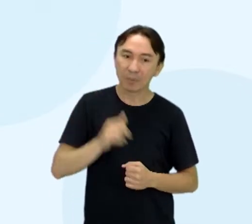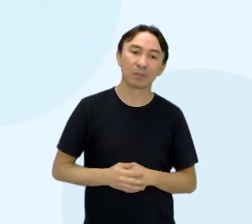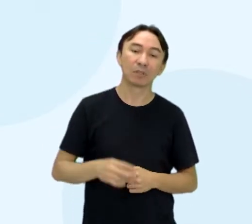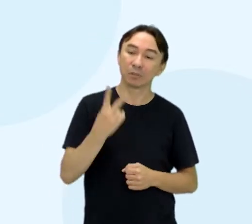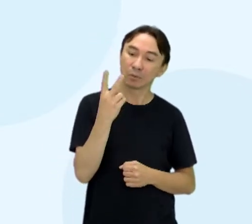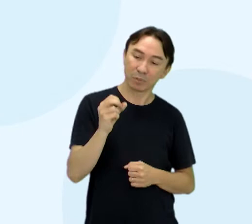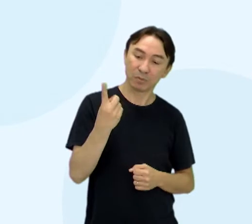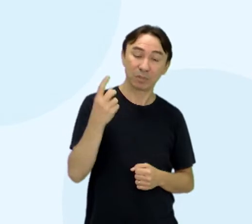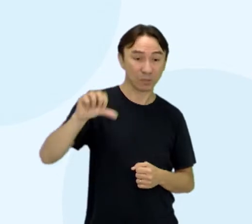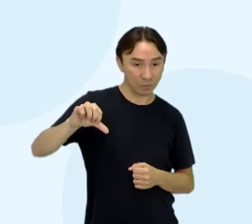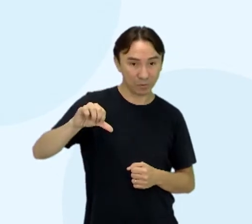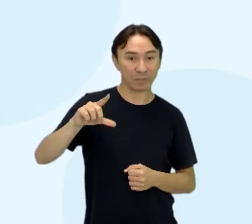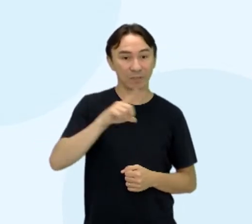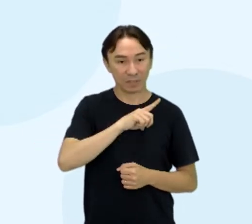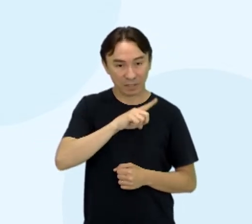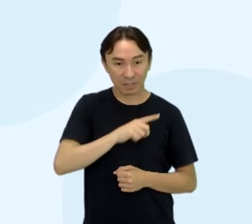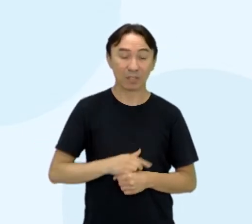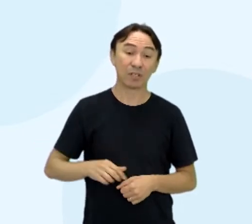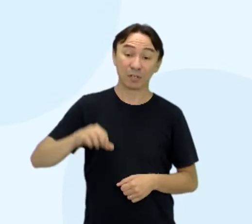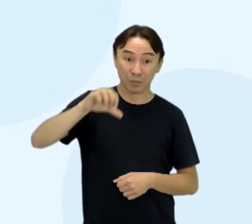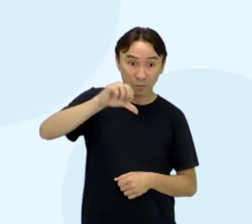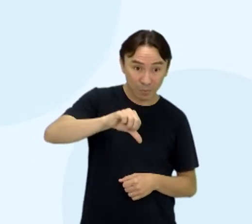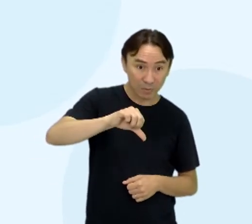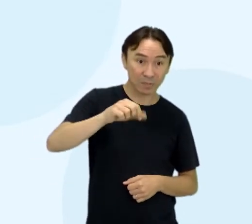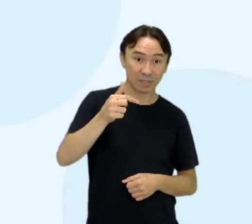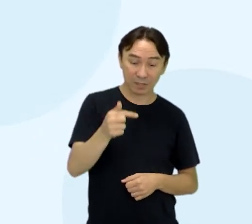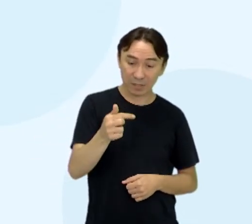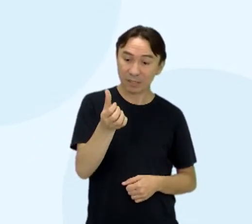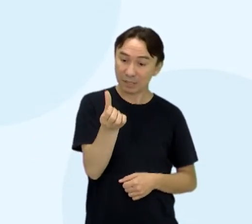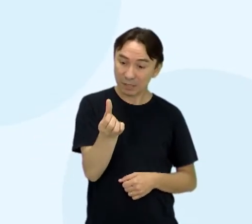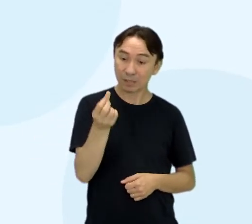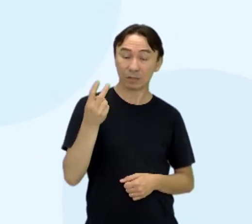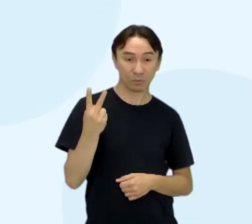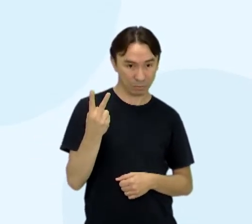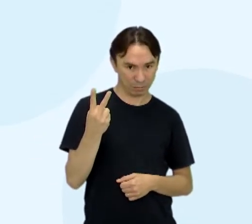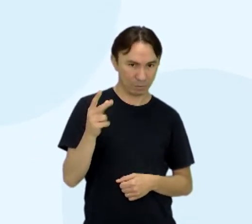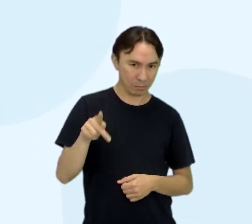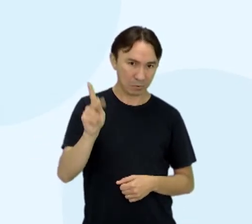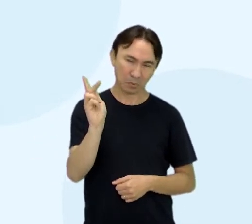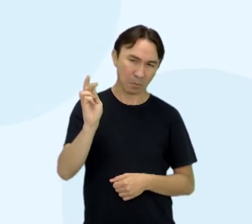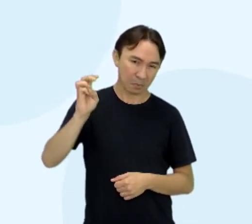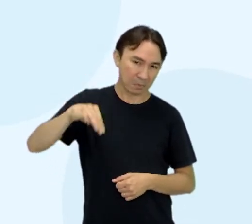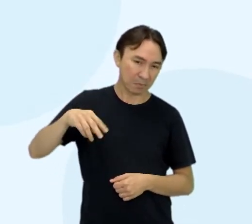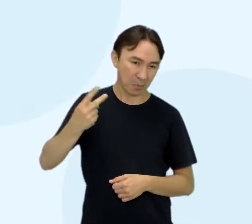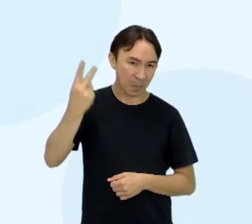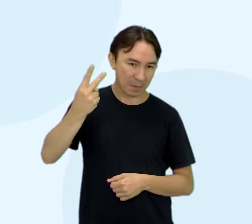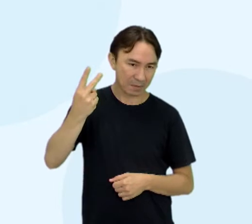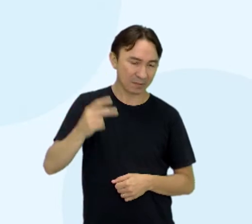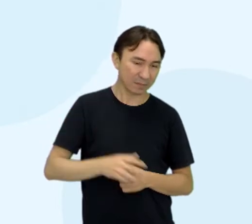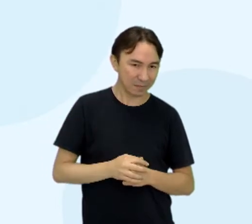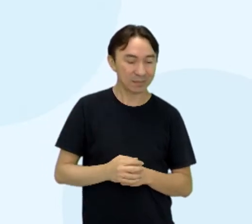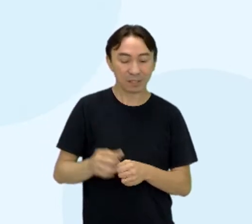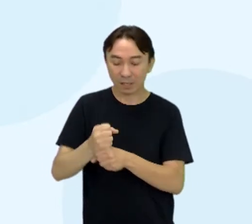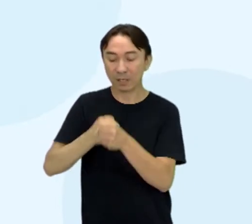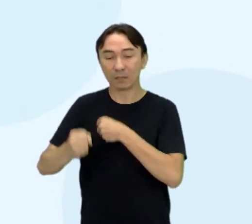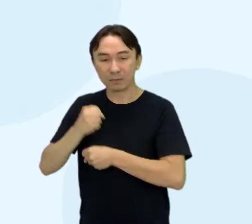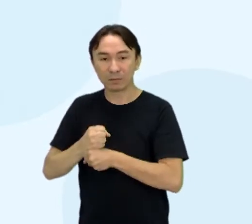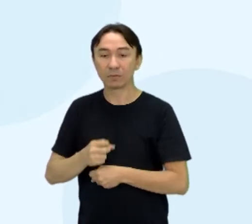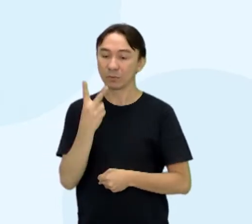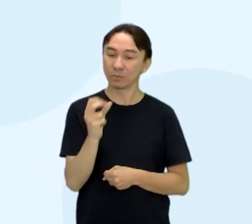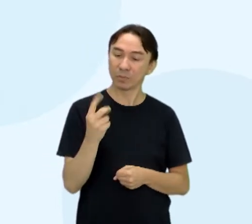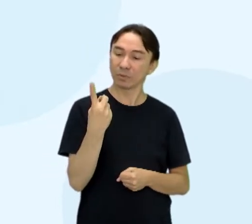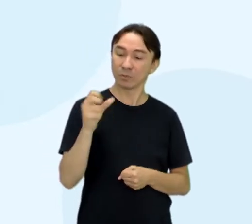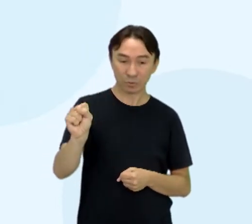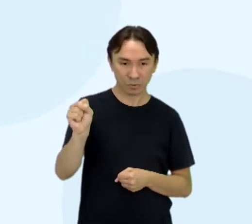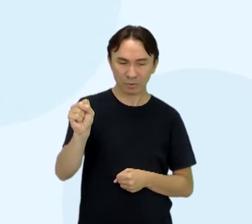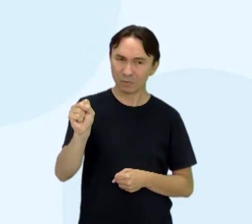de devastamento de 9.762 quilômetros quadrados. Em 2018 foi menos, ok? Tivemos